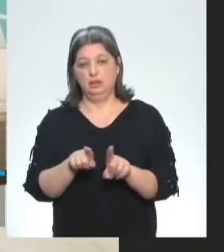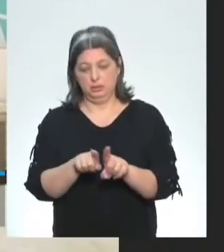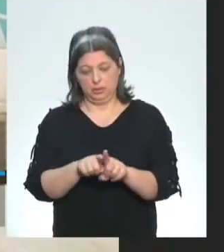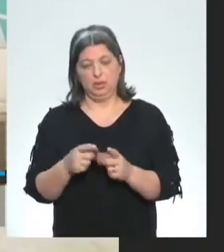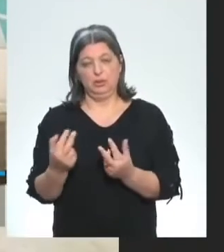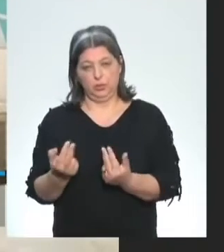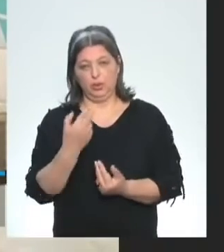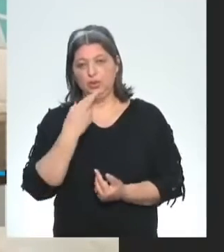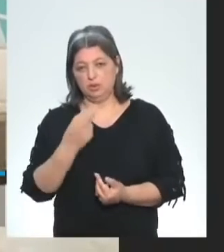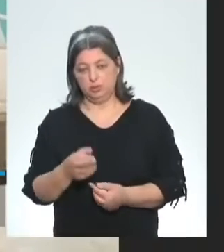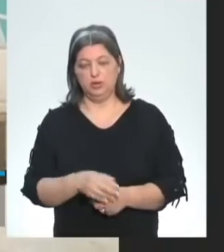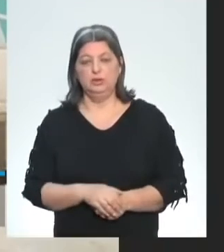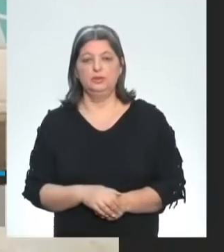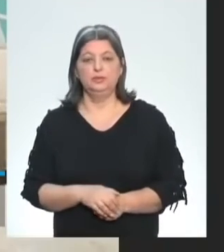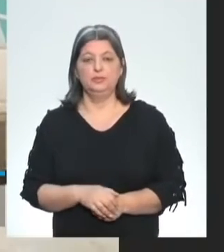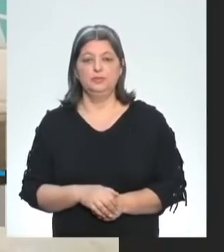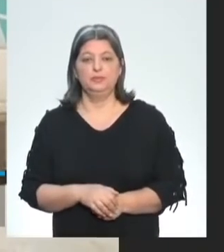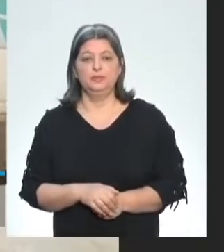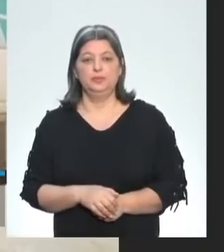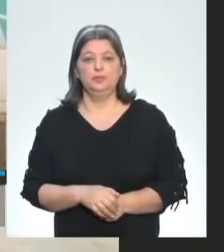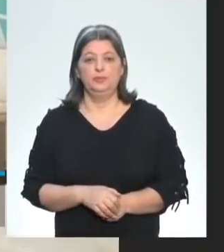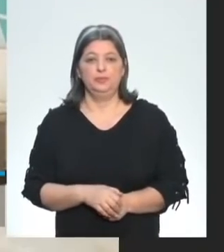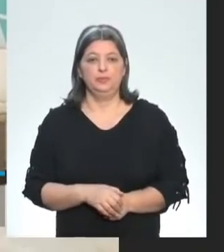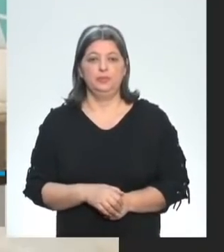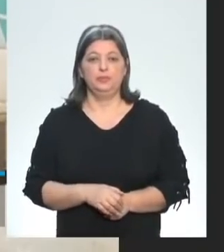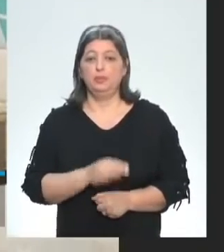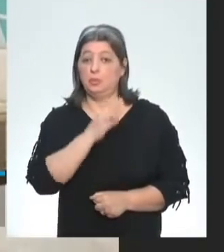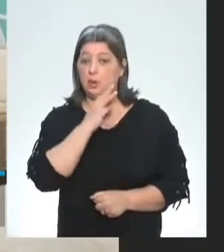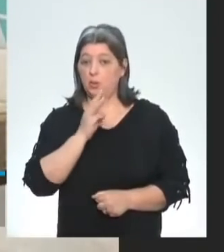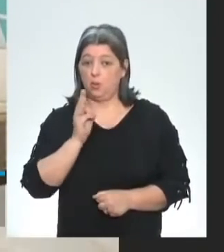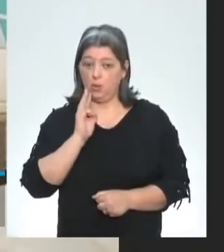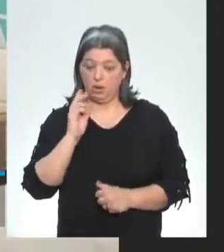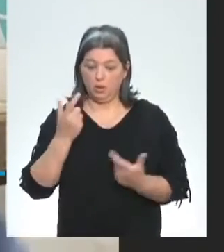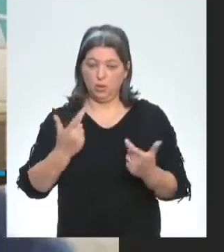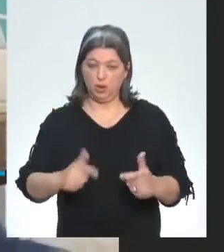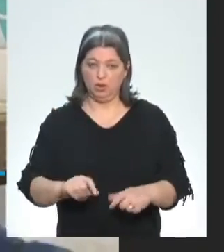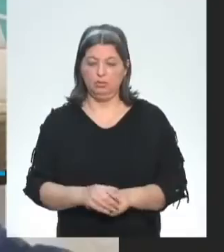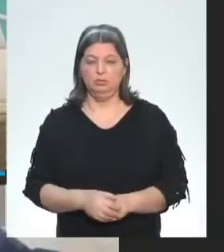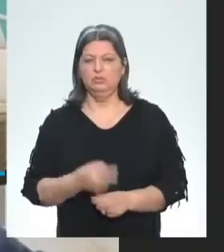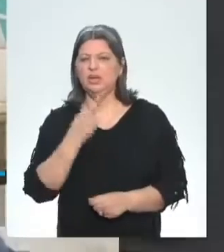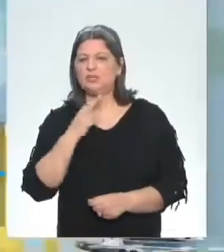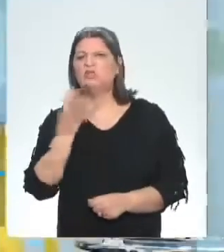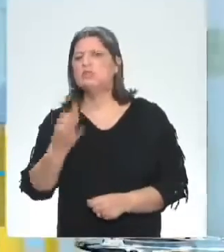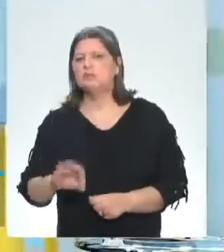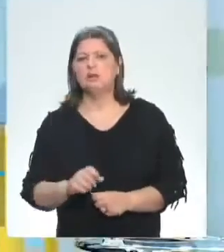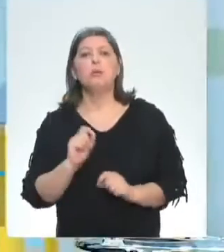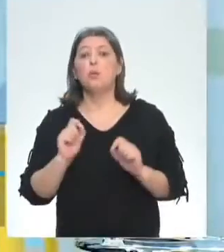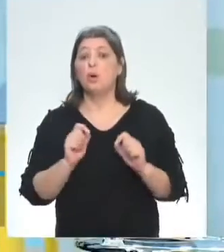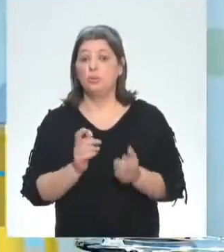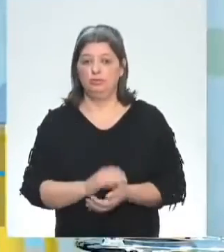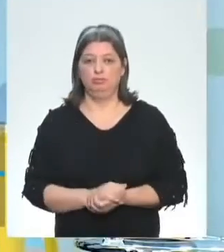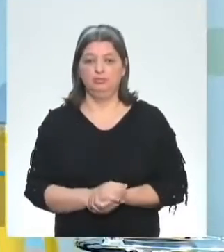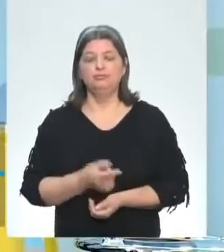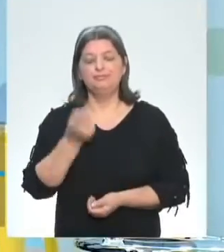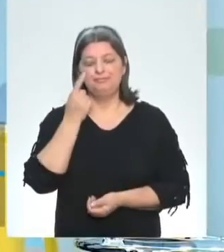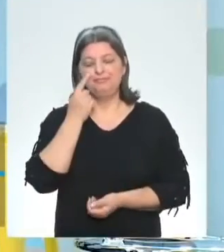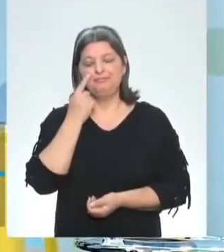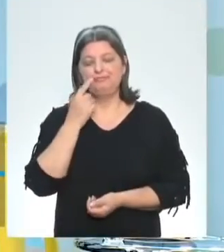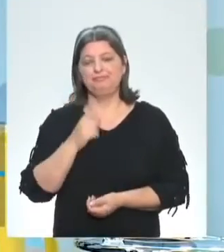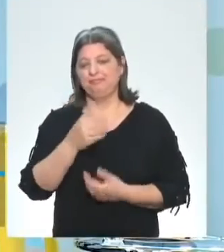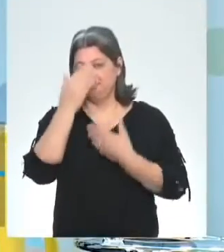alunos da Joana Helena de Castilhos Marques, Penápolis, nono A. E aí, Provi, como será que a resposta está certa? Vamos ver então, Vitor.